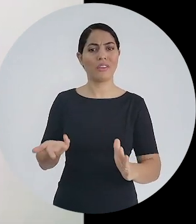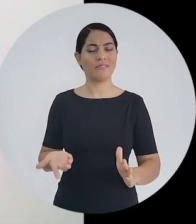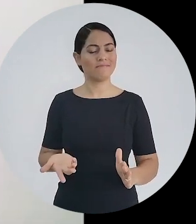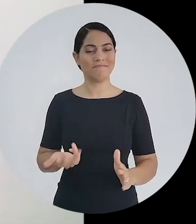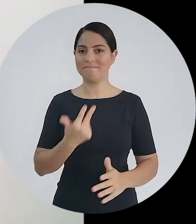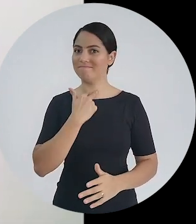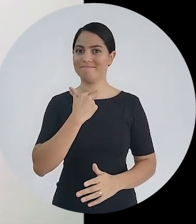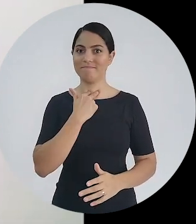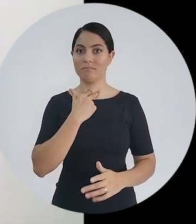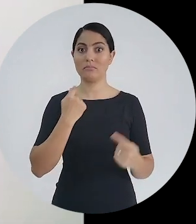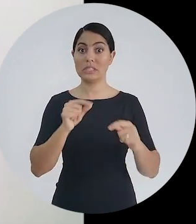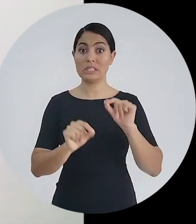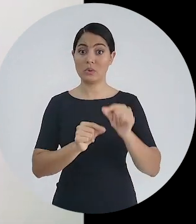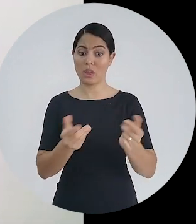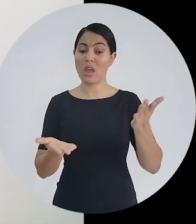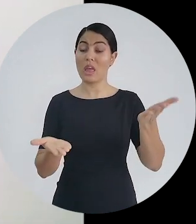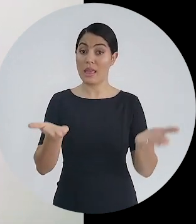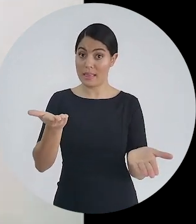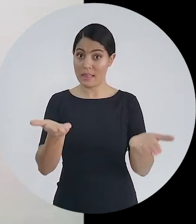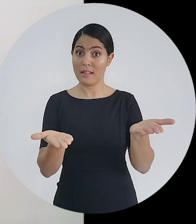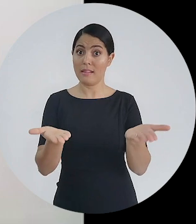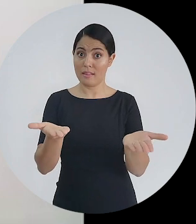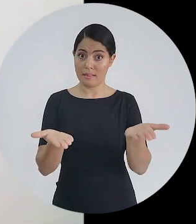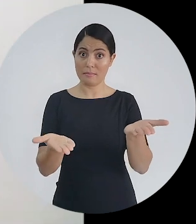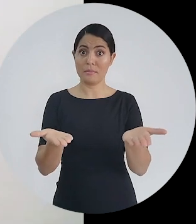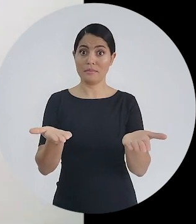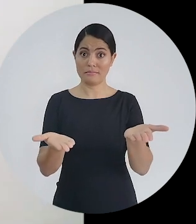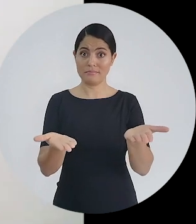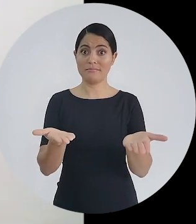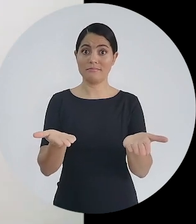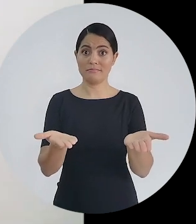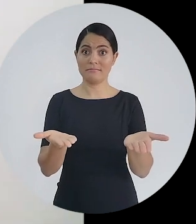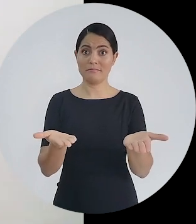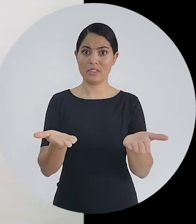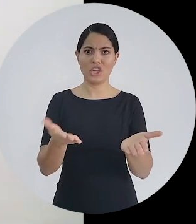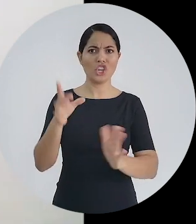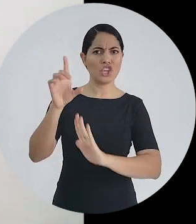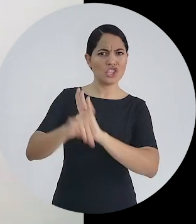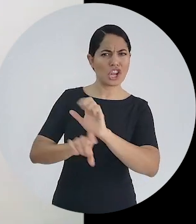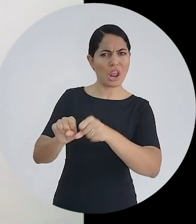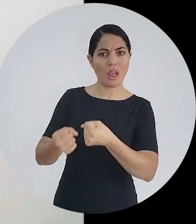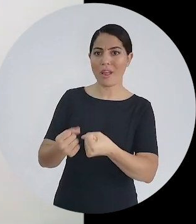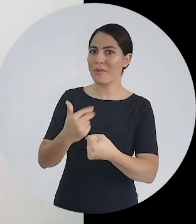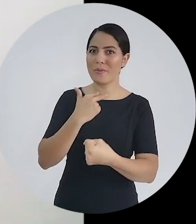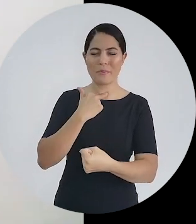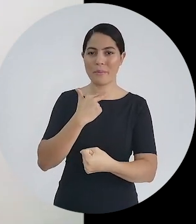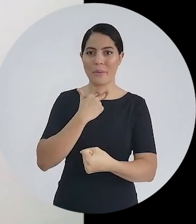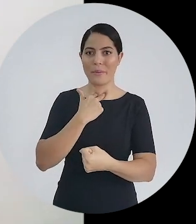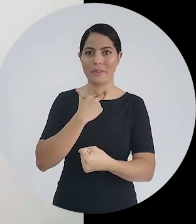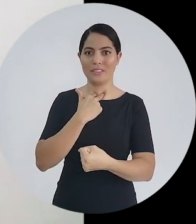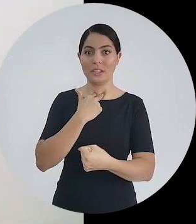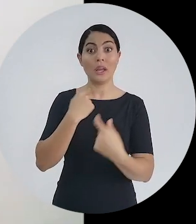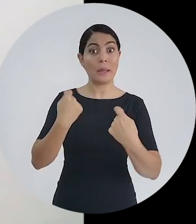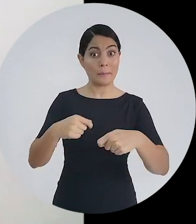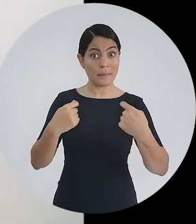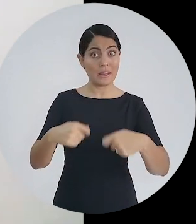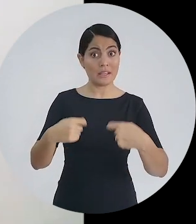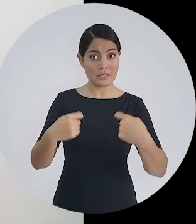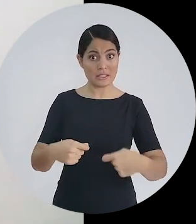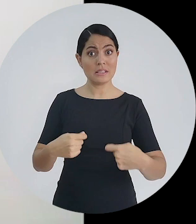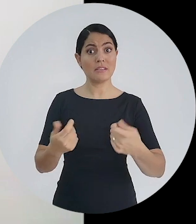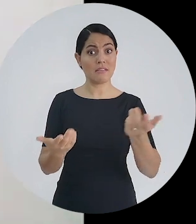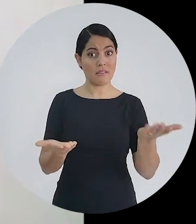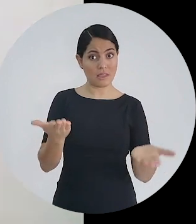os dois, nós temos que encontrar o equilíbrio que não quebre os direitos do consumidor e que